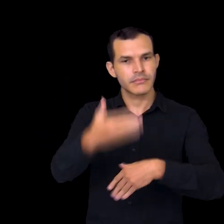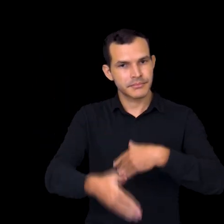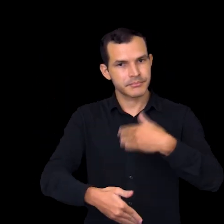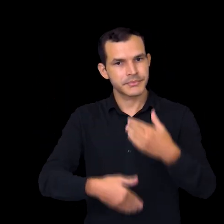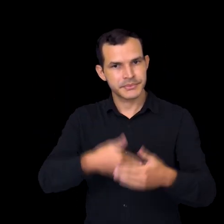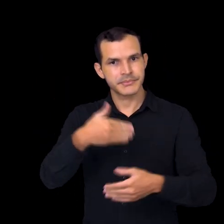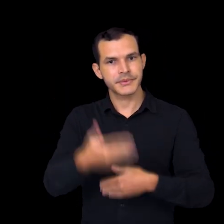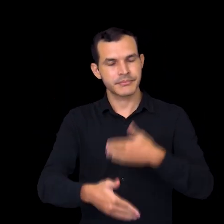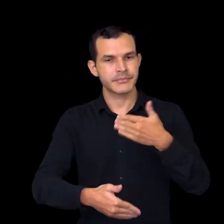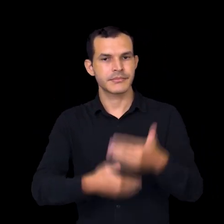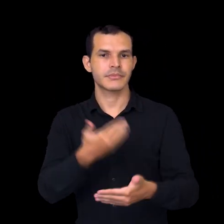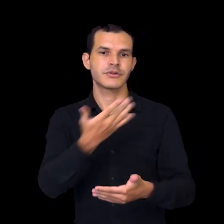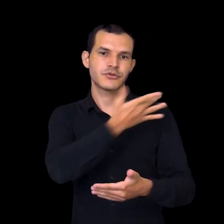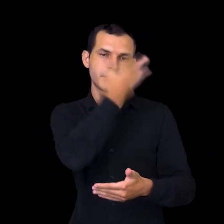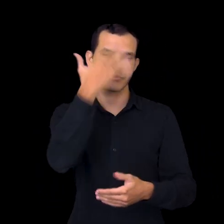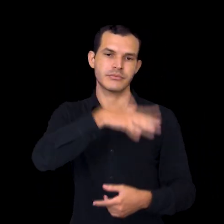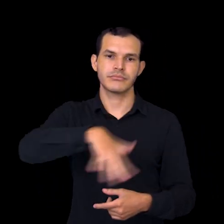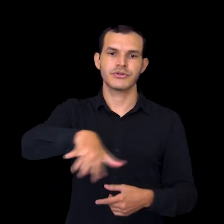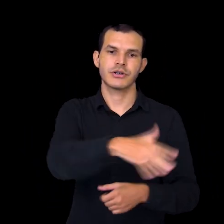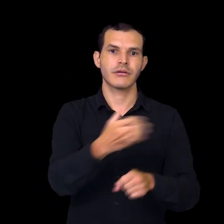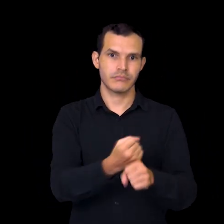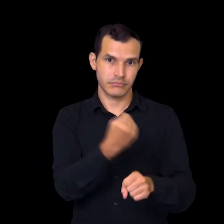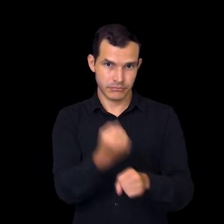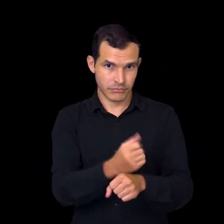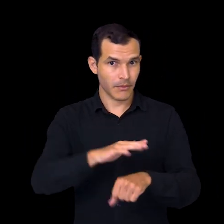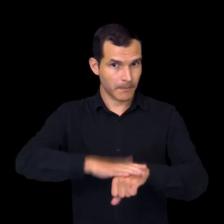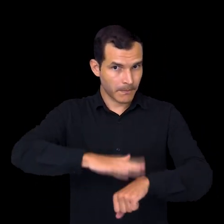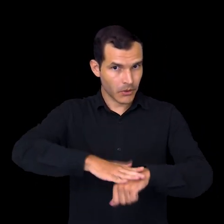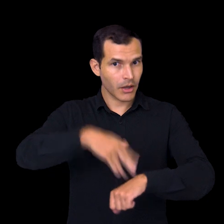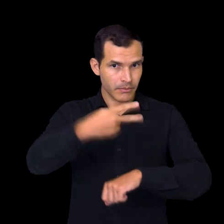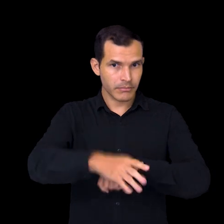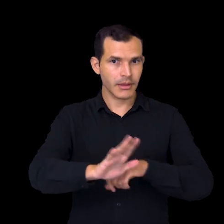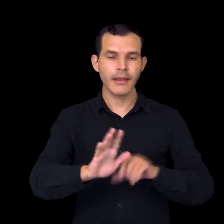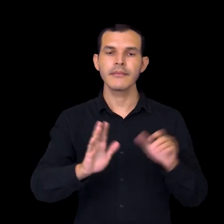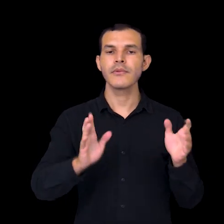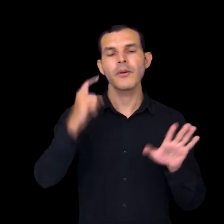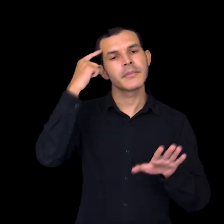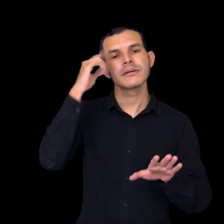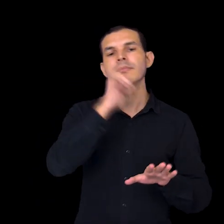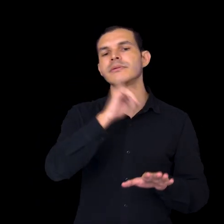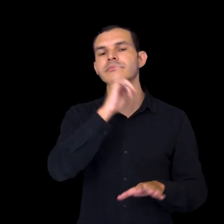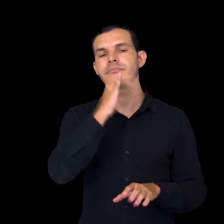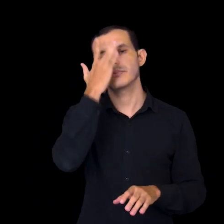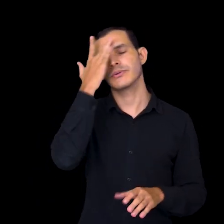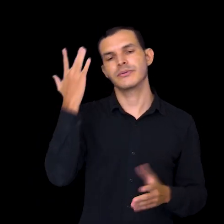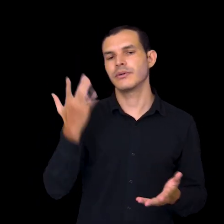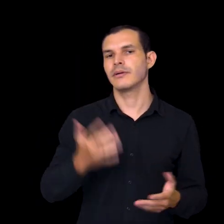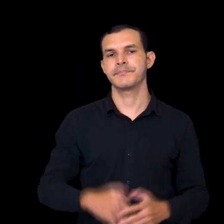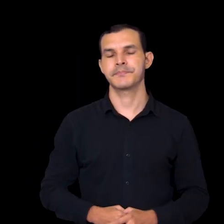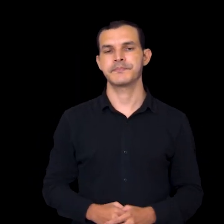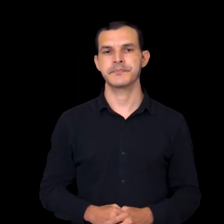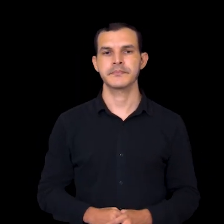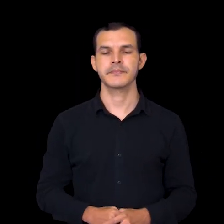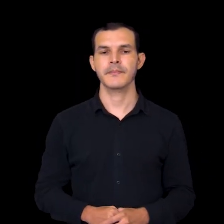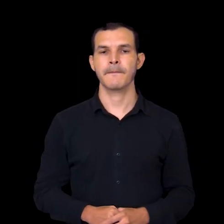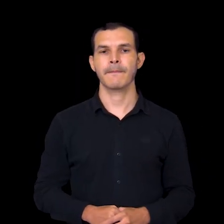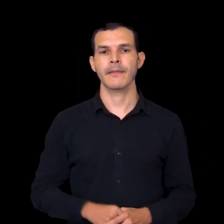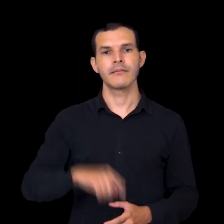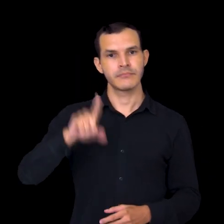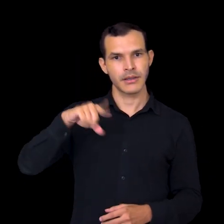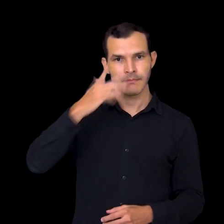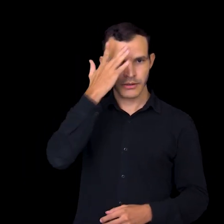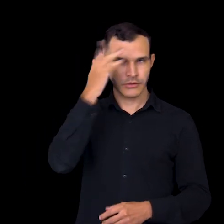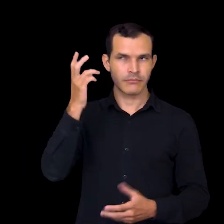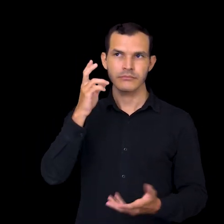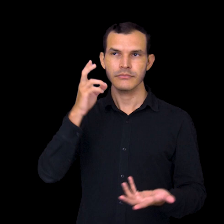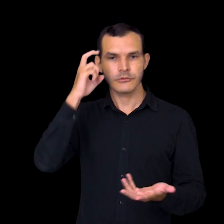hierarquias dentro do próprio operariado. Se a gente for pensar isso em relação àqueles que são aqueles que são